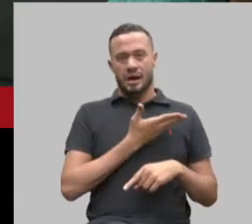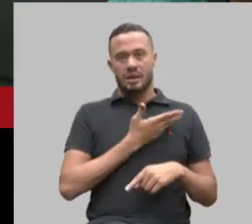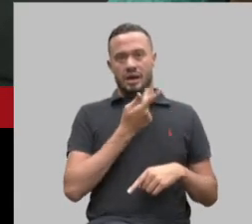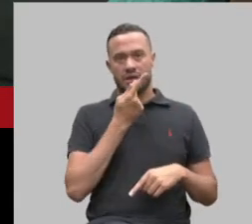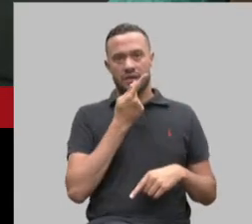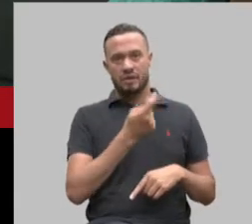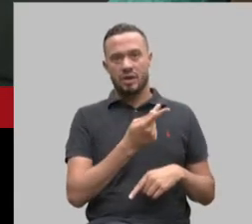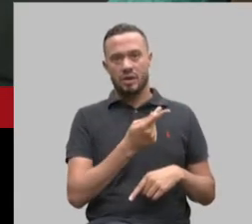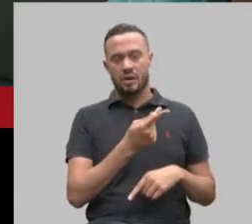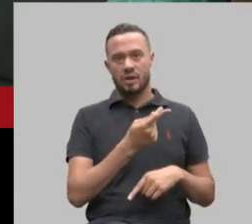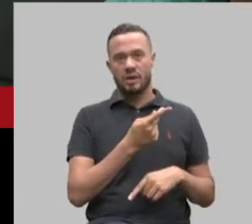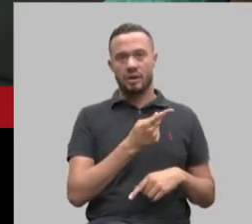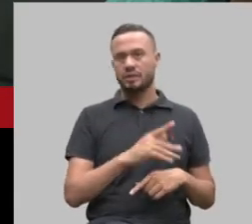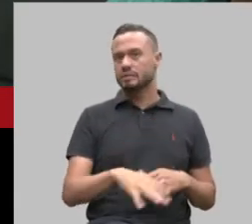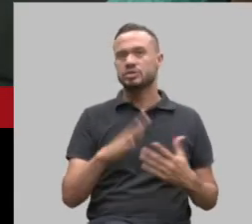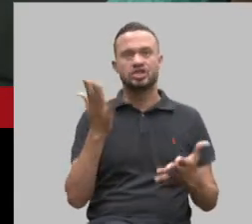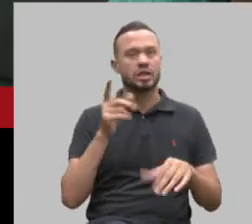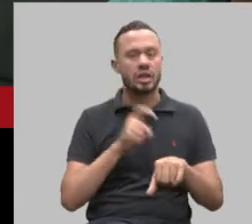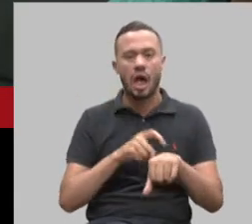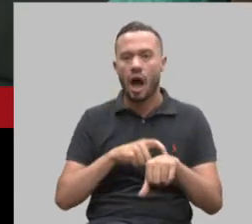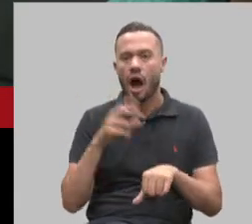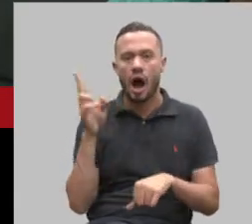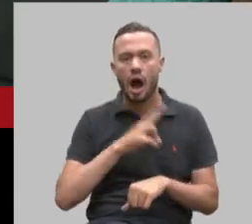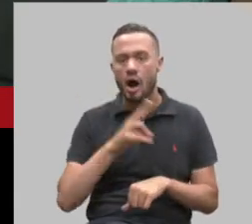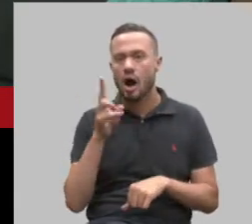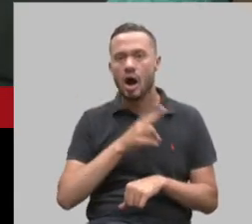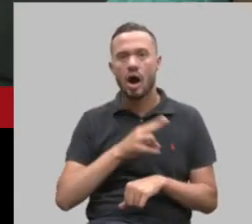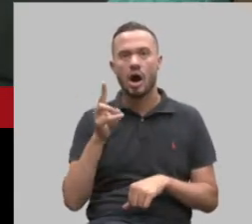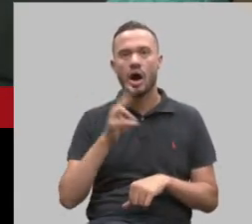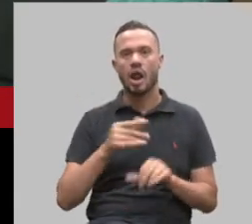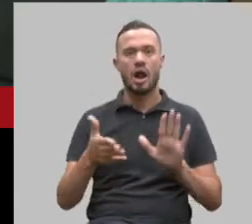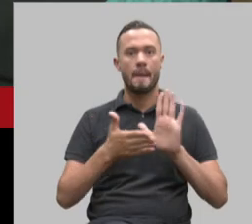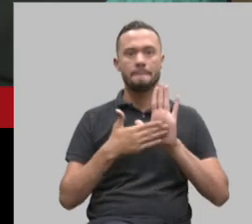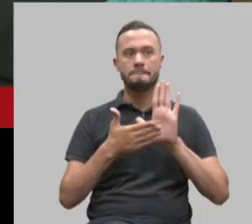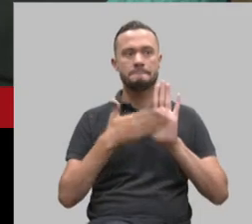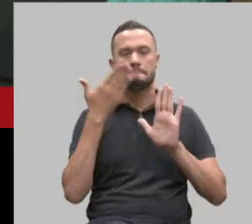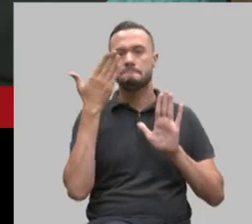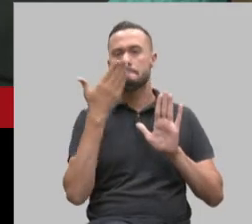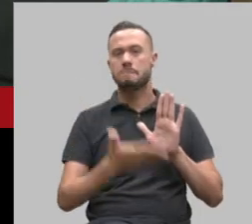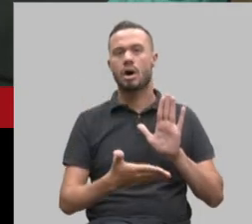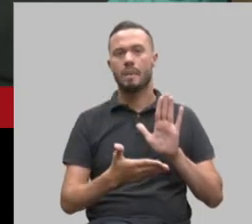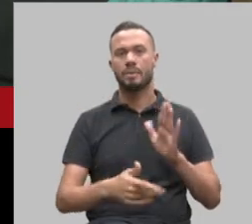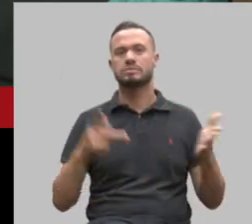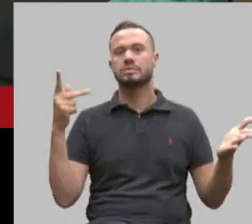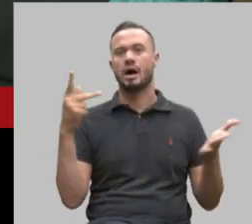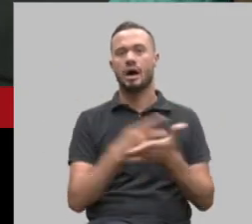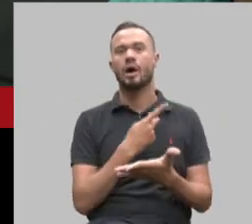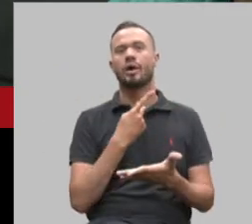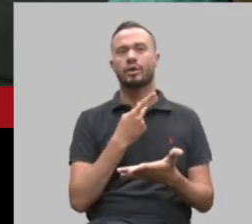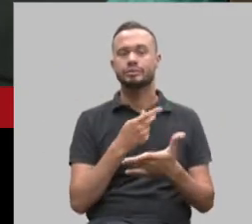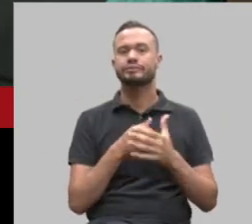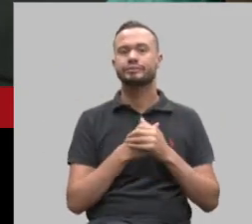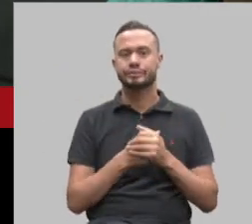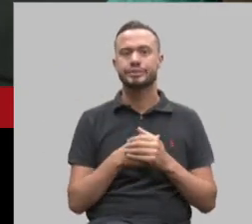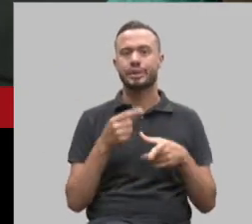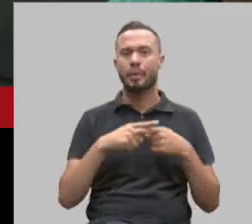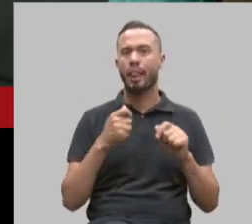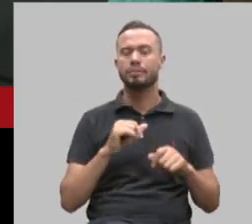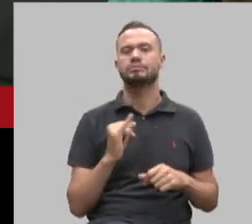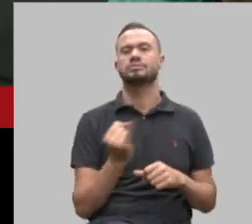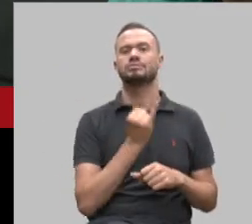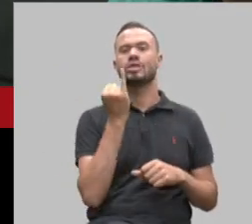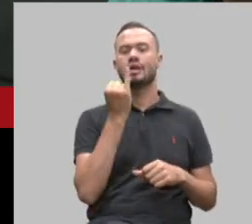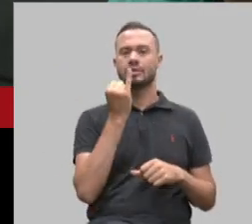já passou da hora já passou da hora dessa proposta se é alguma coisa que realmente tenha importância porque pessoal nós